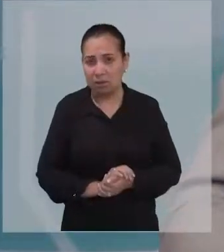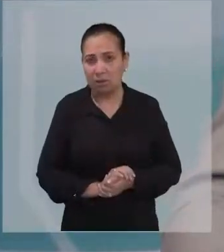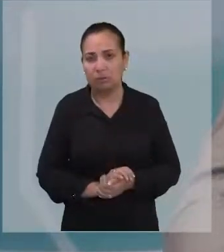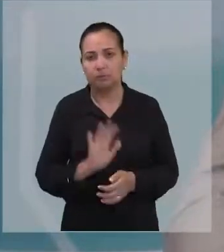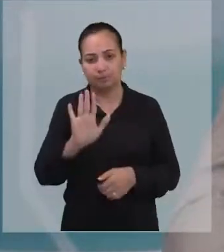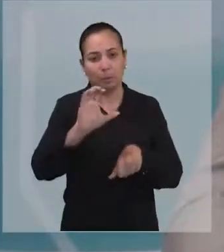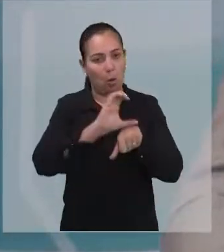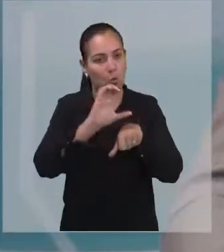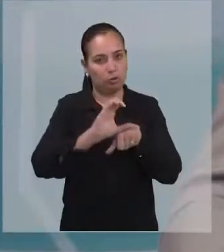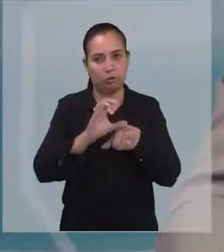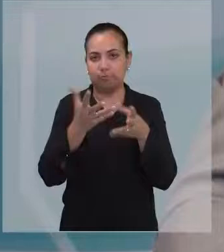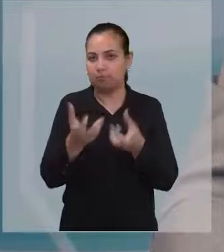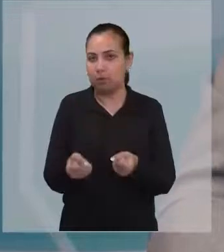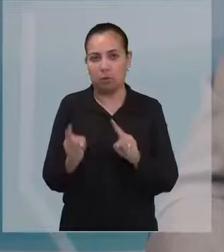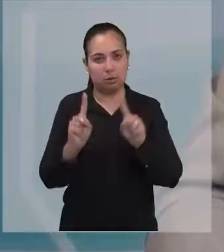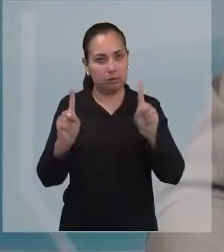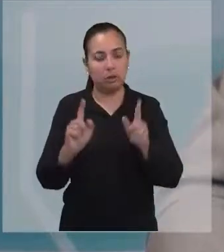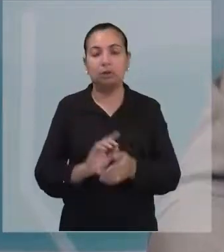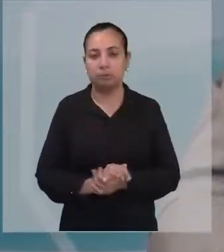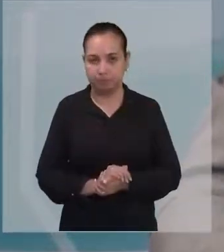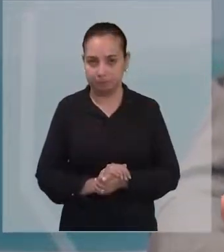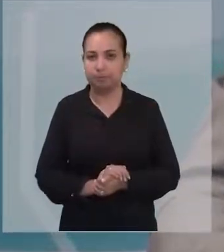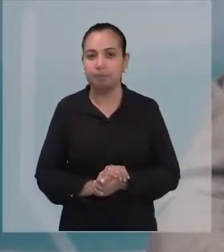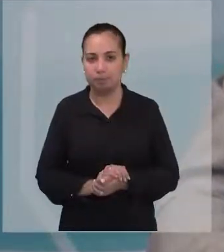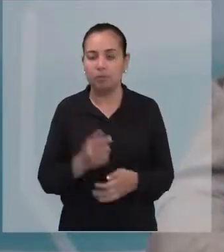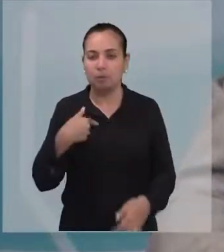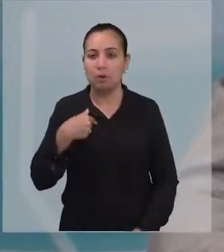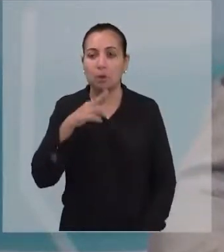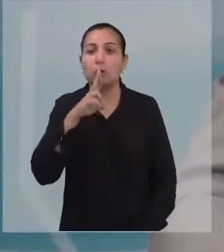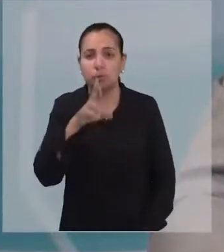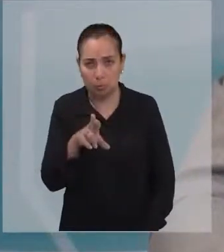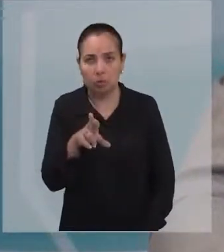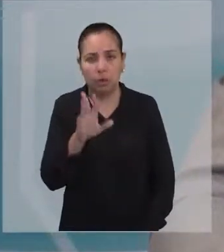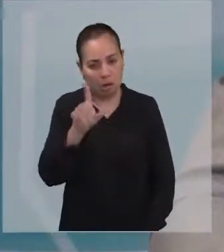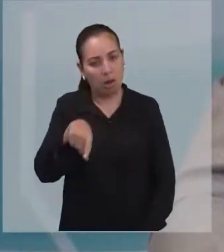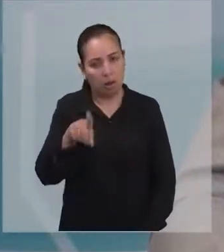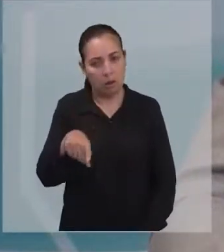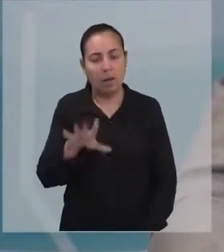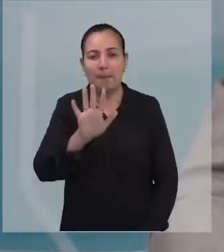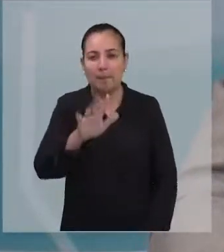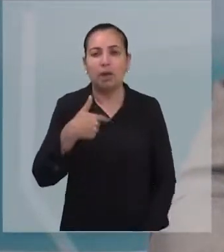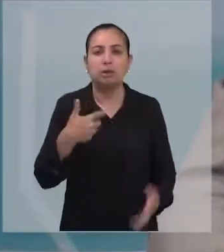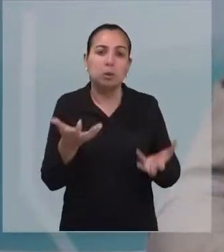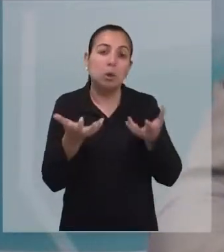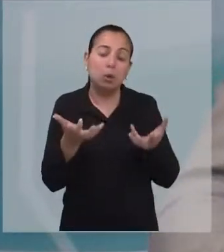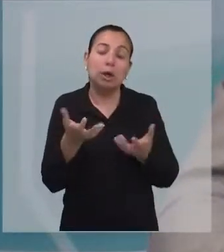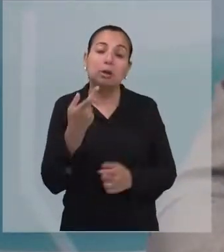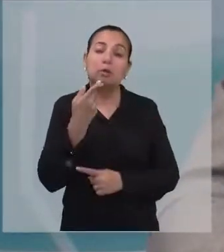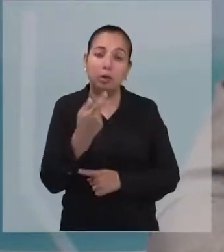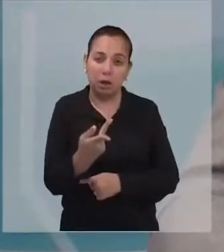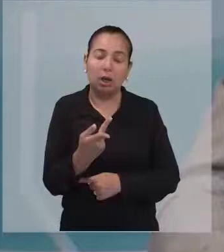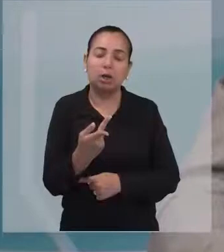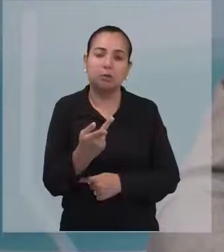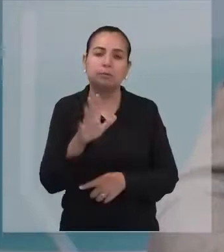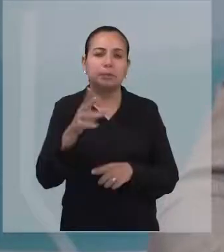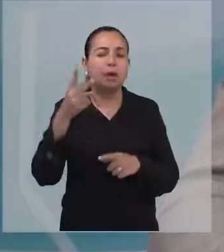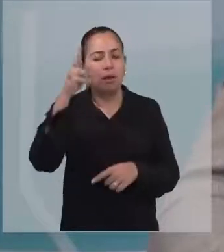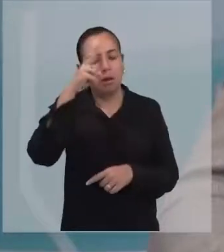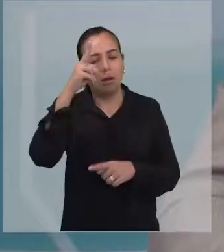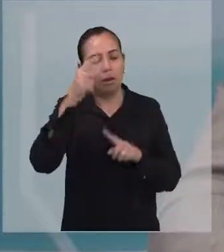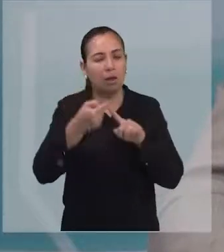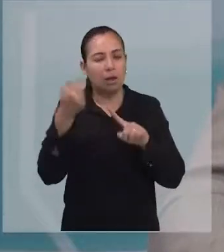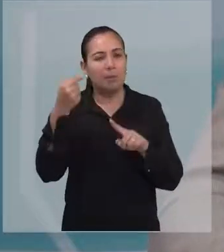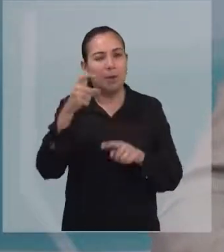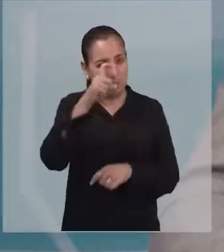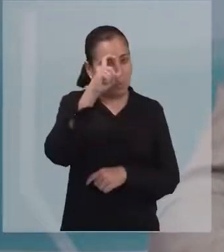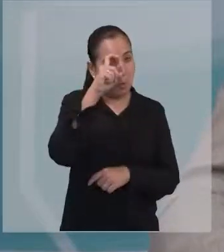Constituição não permite. Respondendo diretamente, é isso. Agora, eu queria só fazer aqui uma outra retrospectiva, agora falando de Moro,